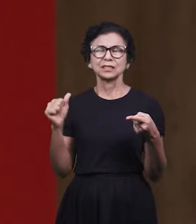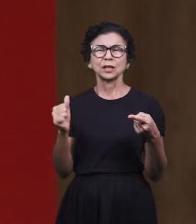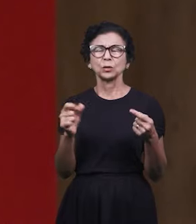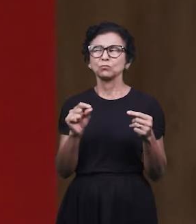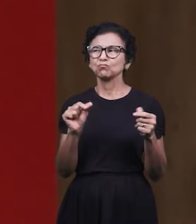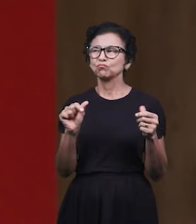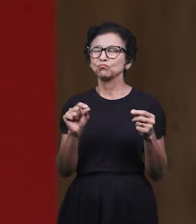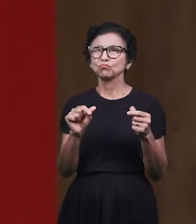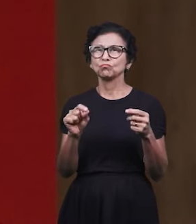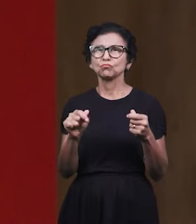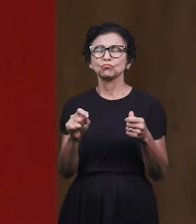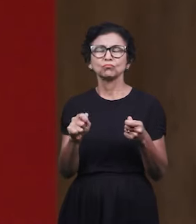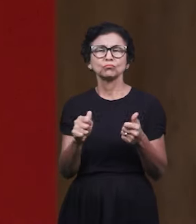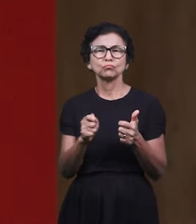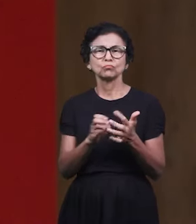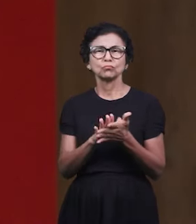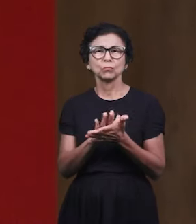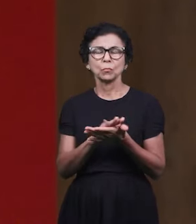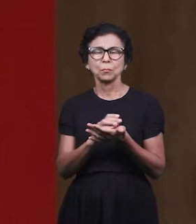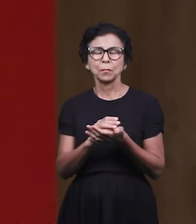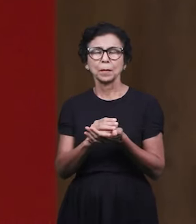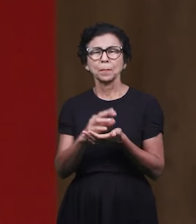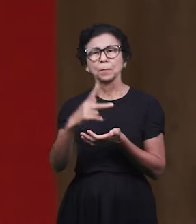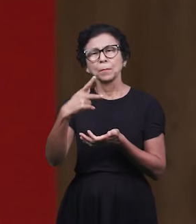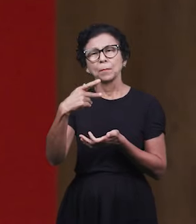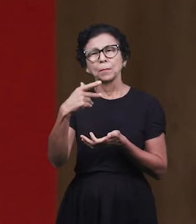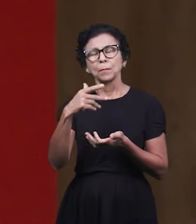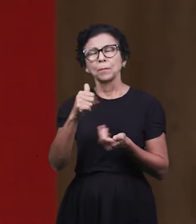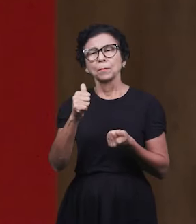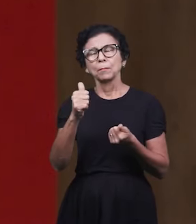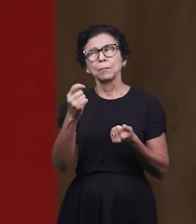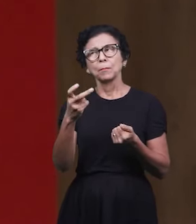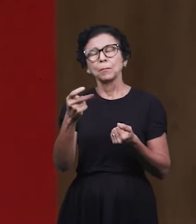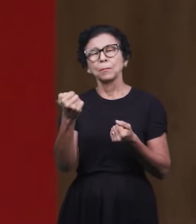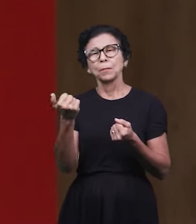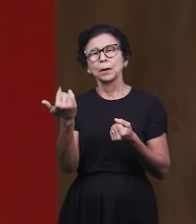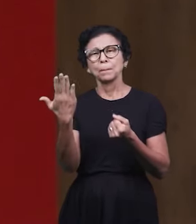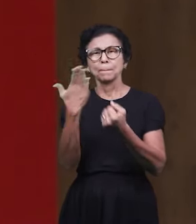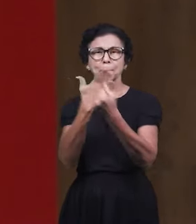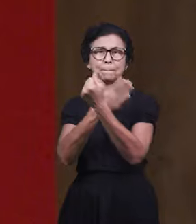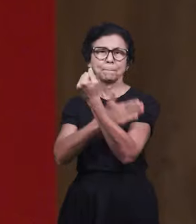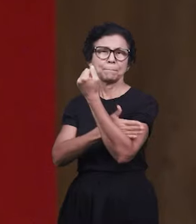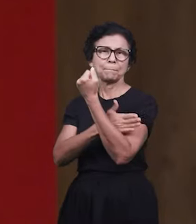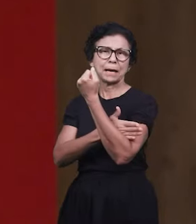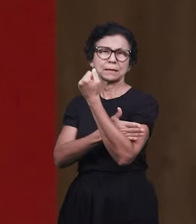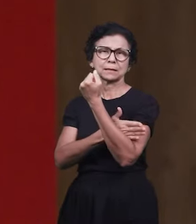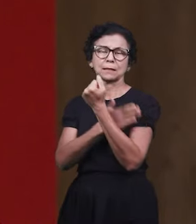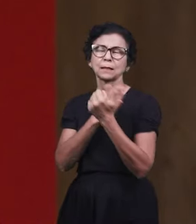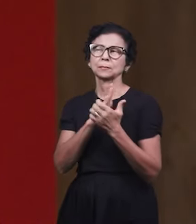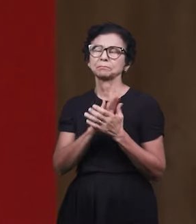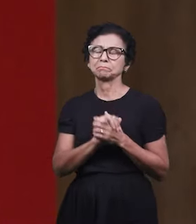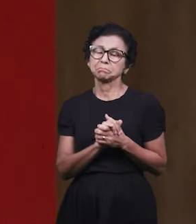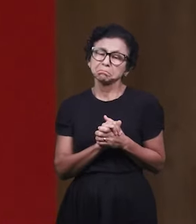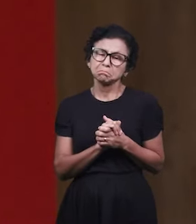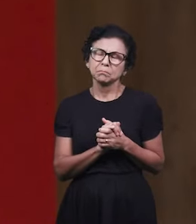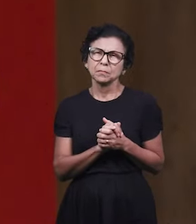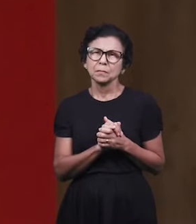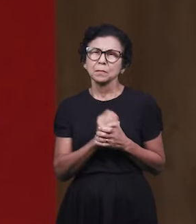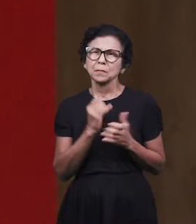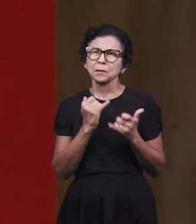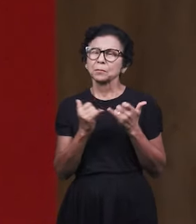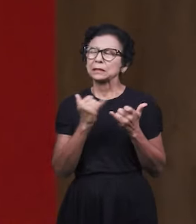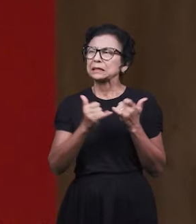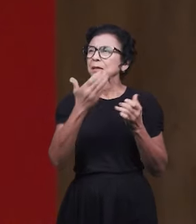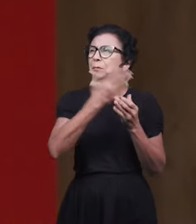pasta, como se fosse um processo. Uma pasta na mão dele. E o outro traz uma bandeja cirúrgica.